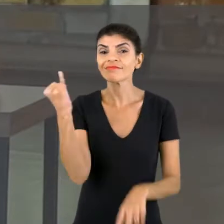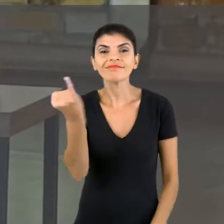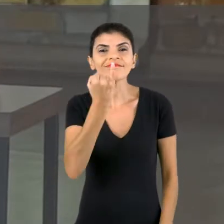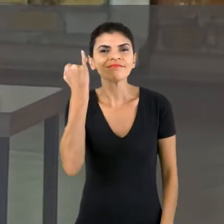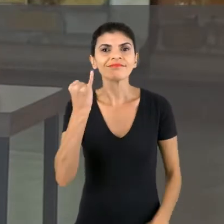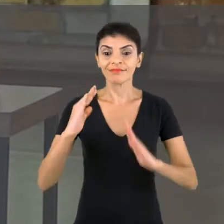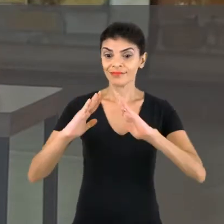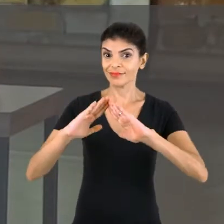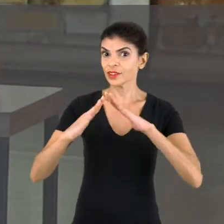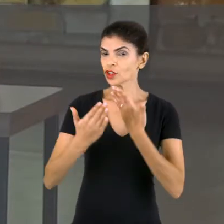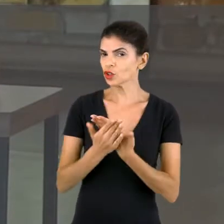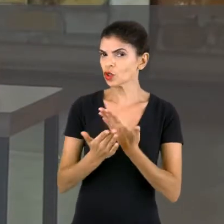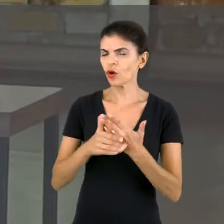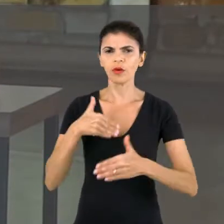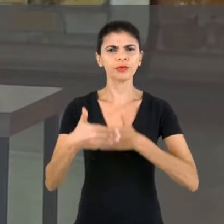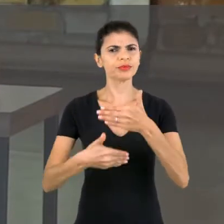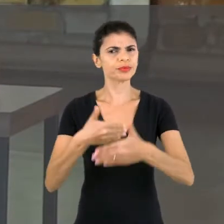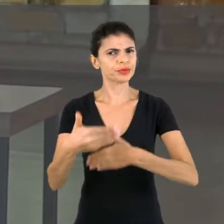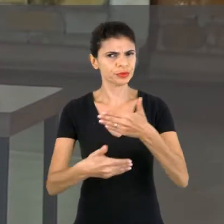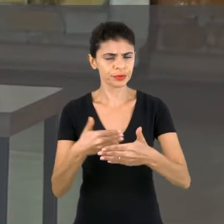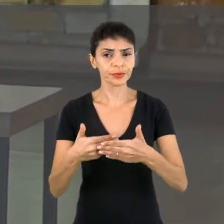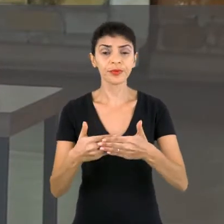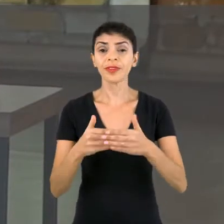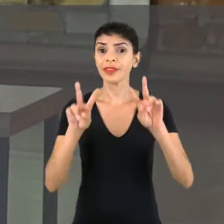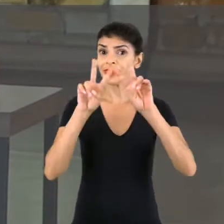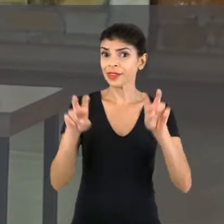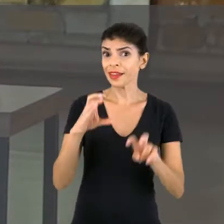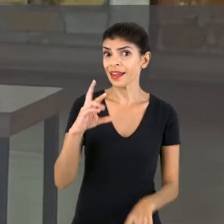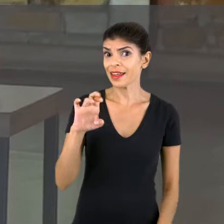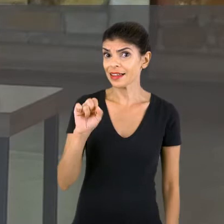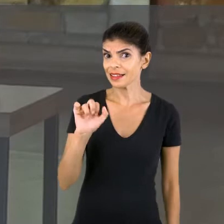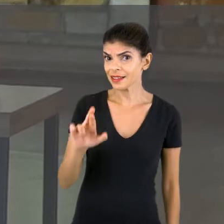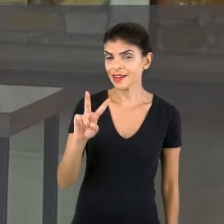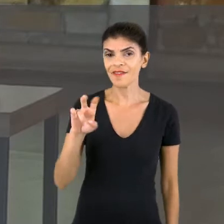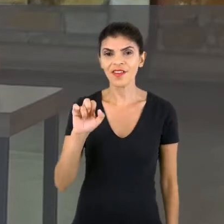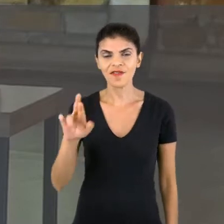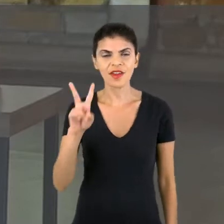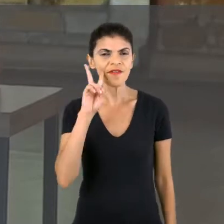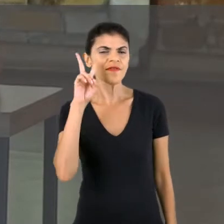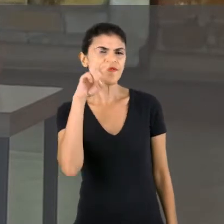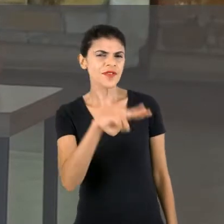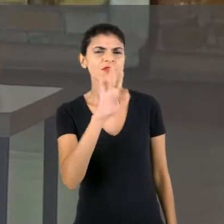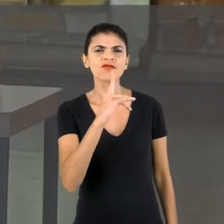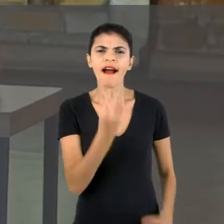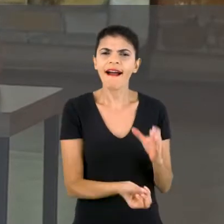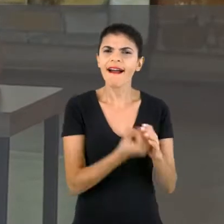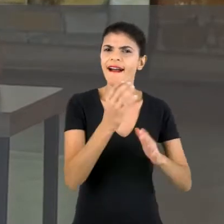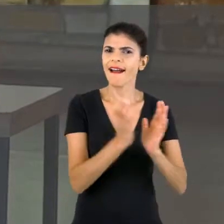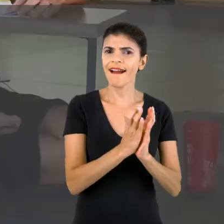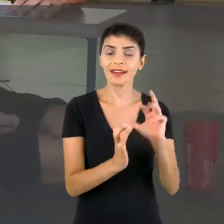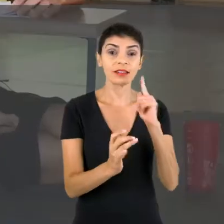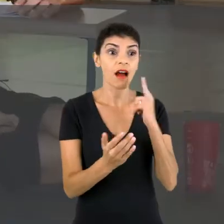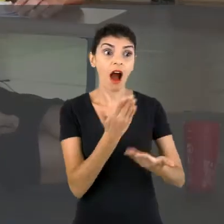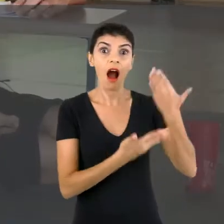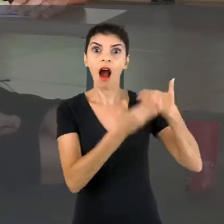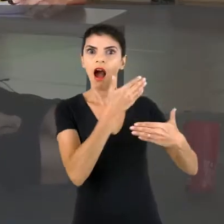falar sobre a importância da escola nesse processo. O Crescer e Viver, eles viram a companhia, eu acho que até antes